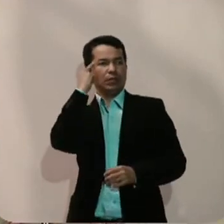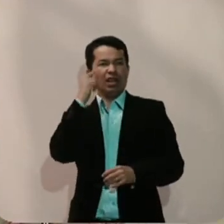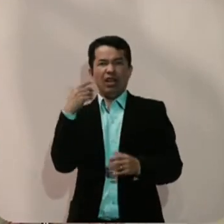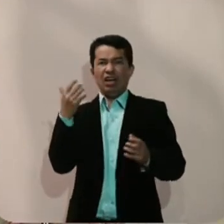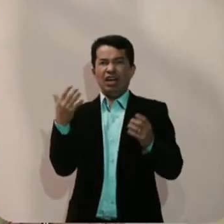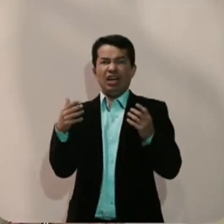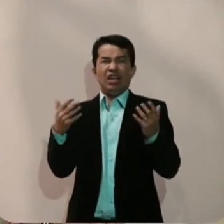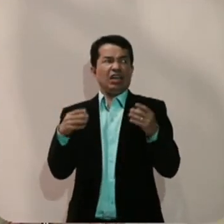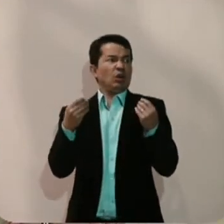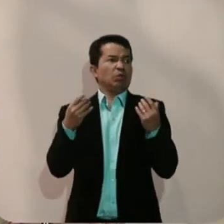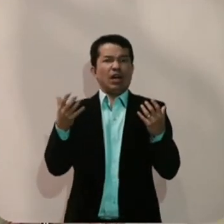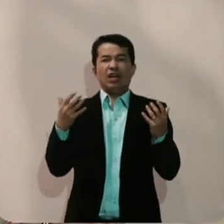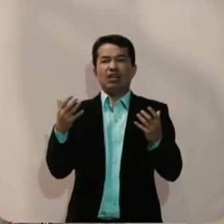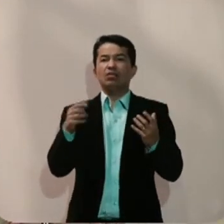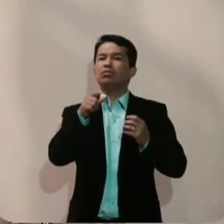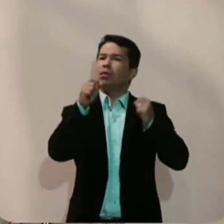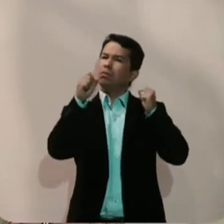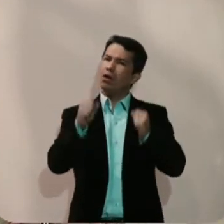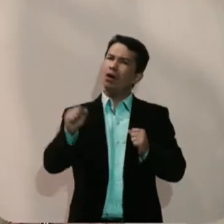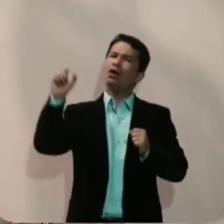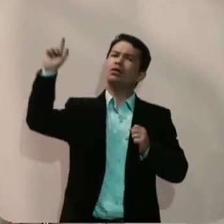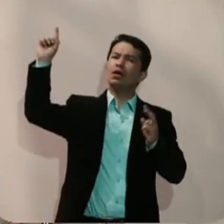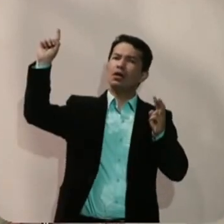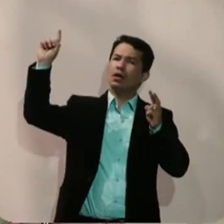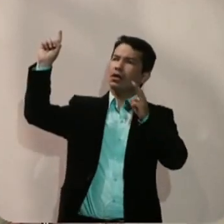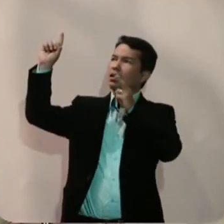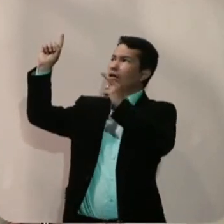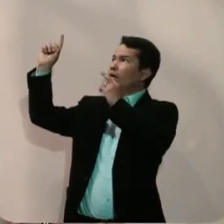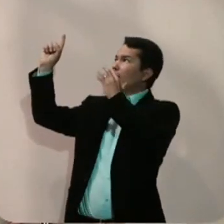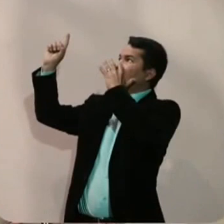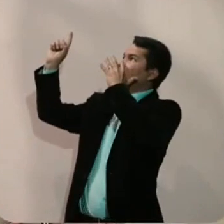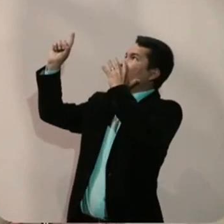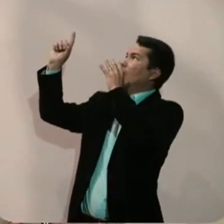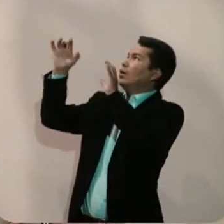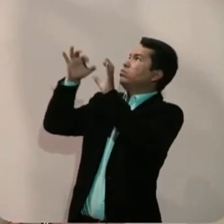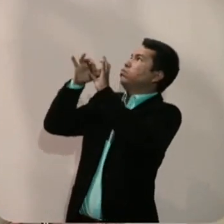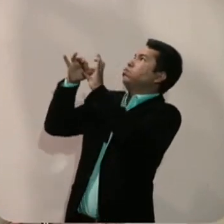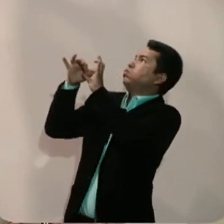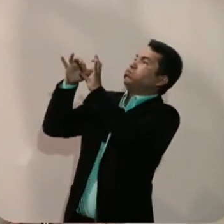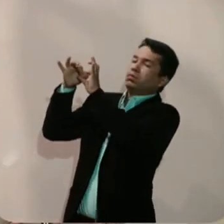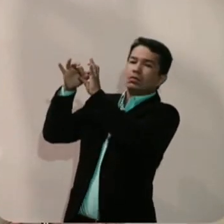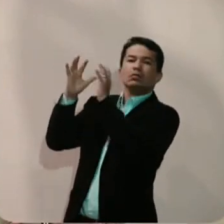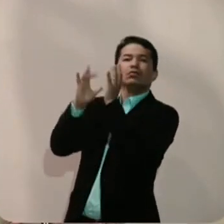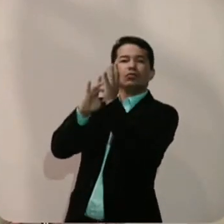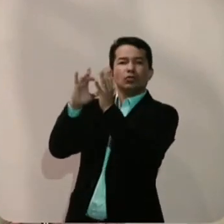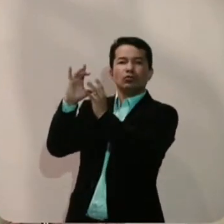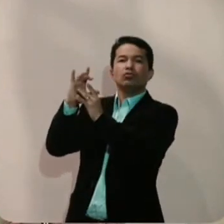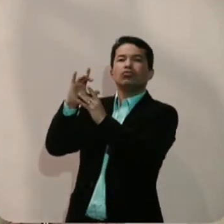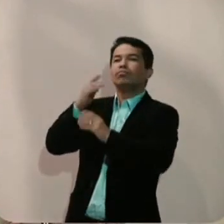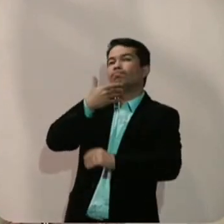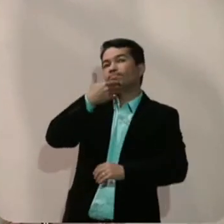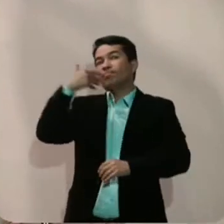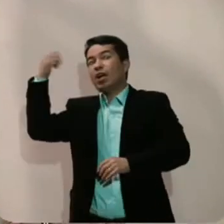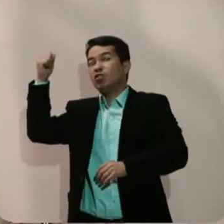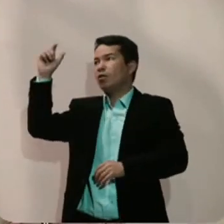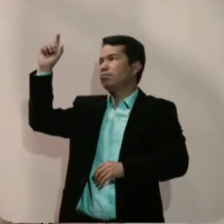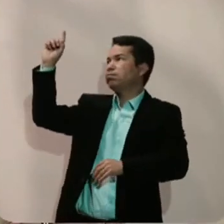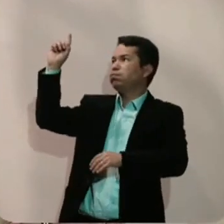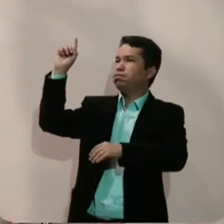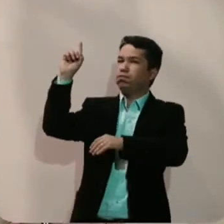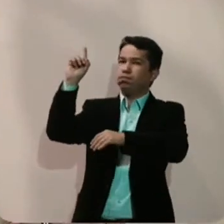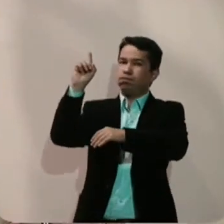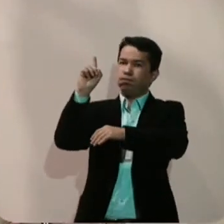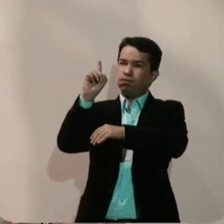Volta para Jesus. Volta para Jesus, Ele é a nossa segurança, Ele é a nossa